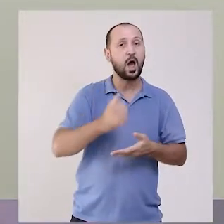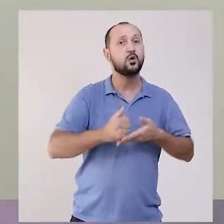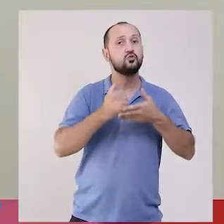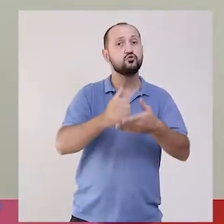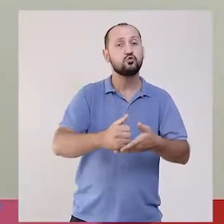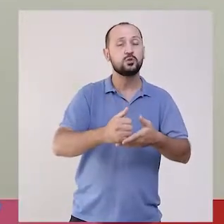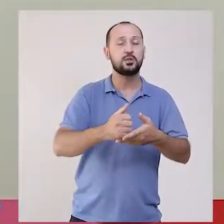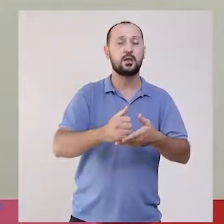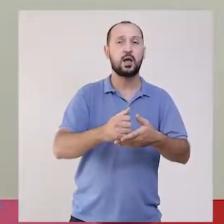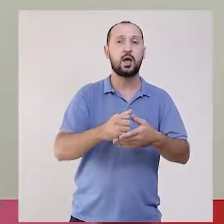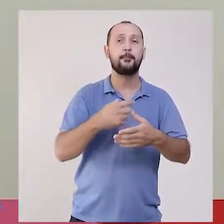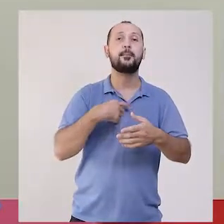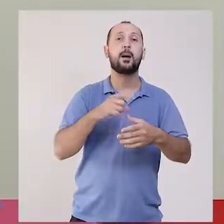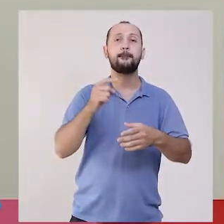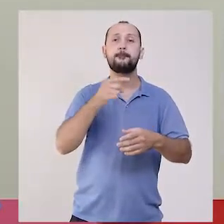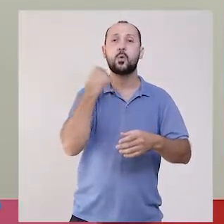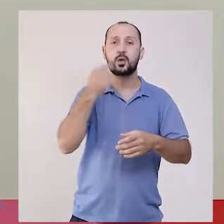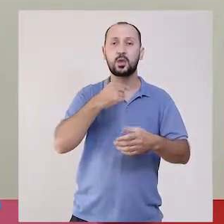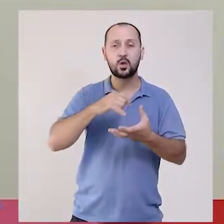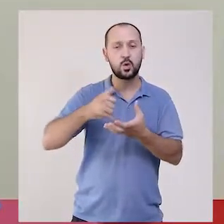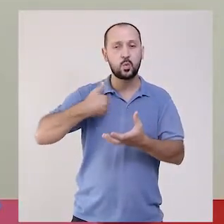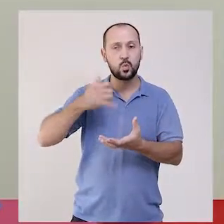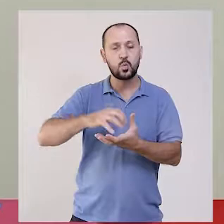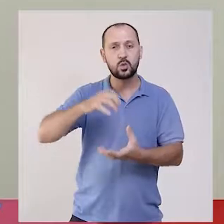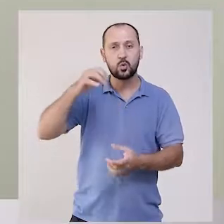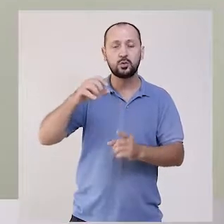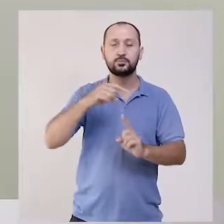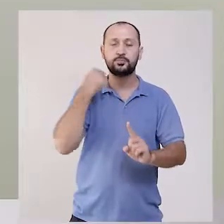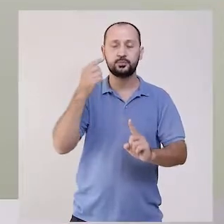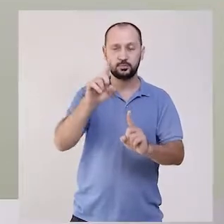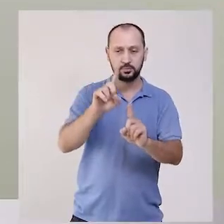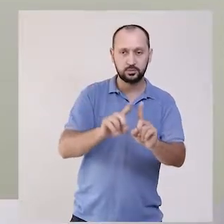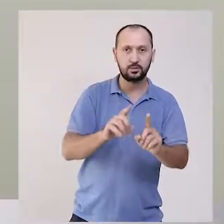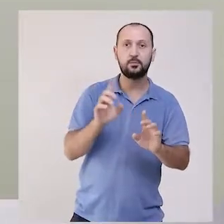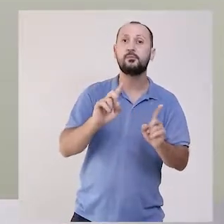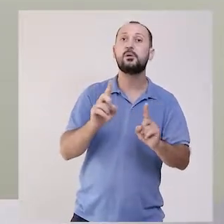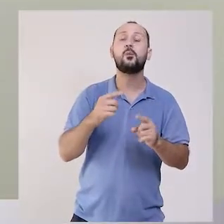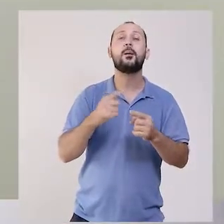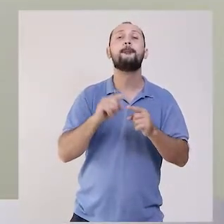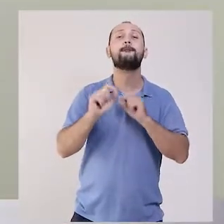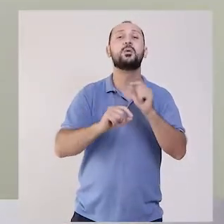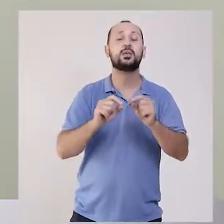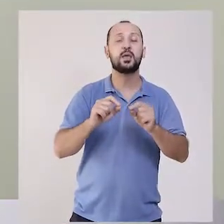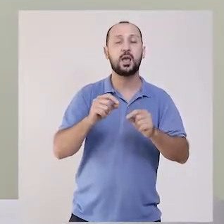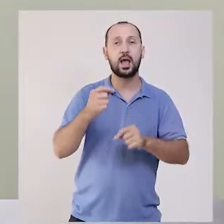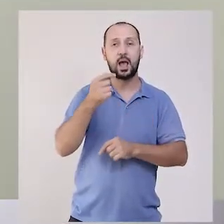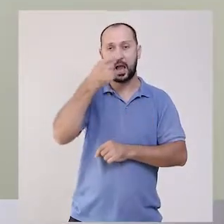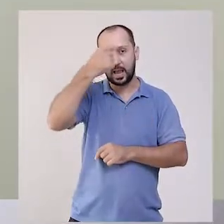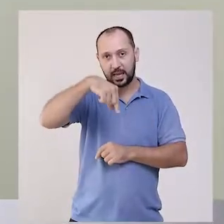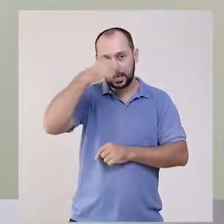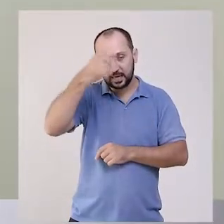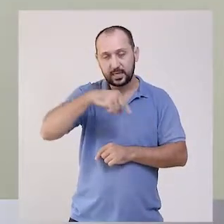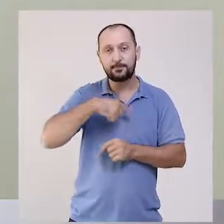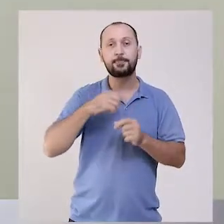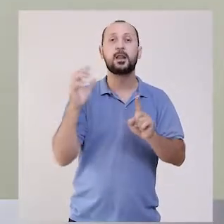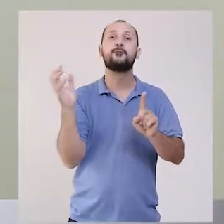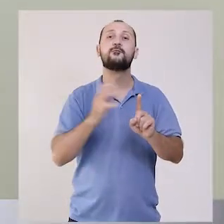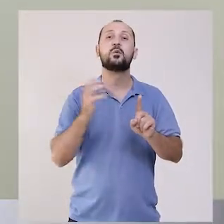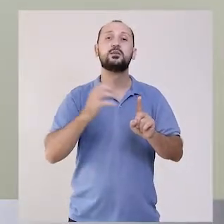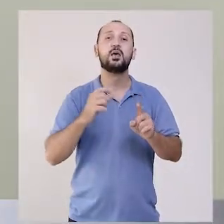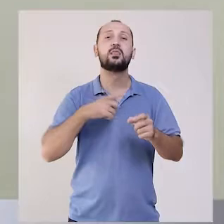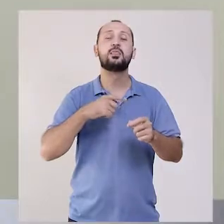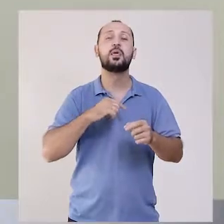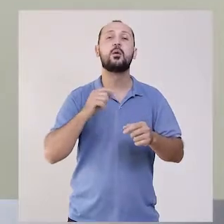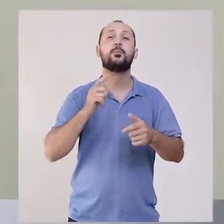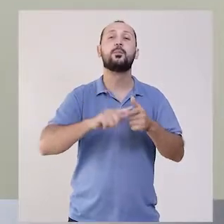a mortalidade dos idosos, porque não é que a gripe matava, a gripe predispõe à pneumonia bacteriana.